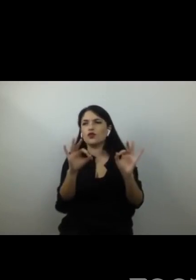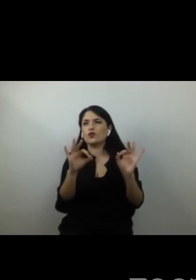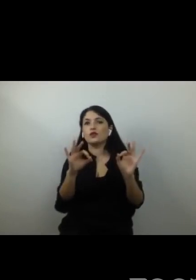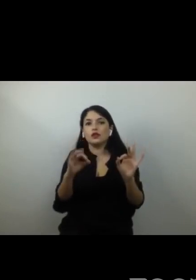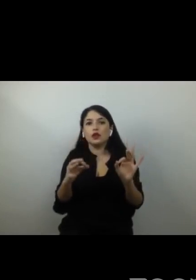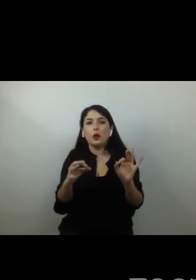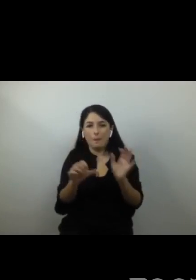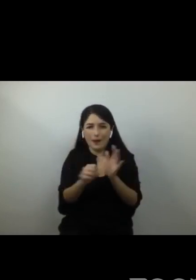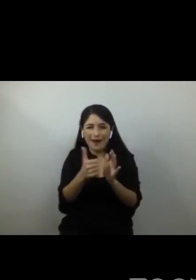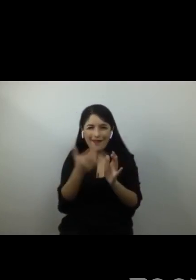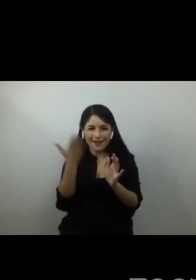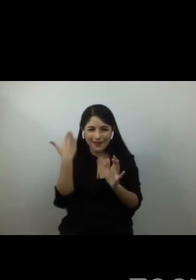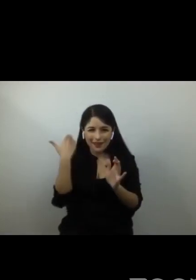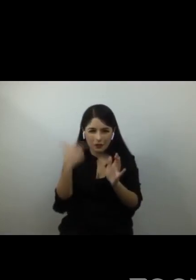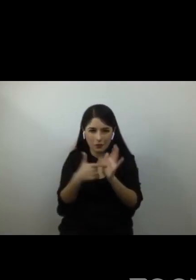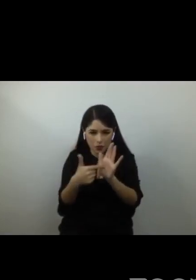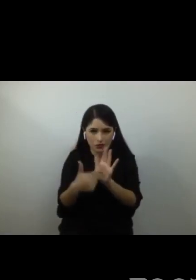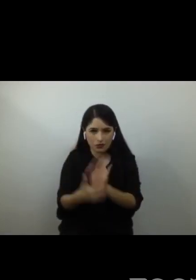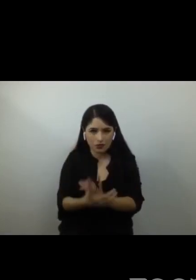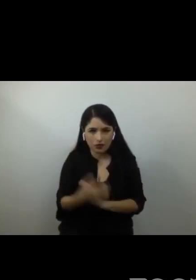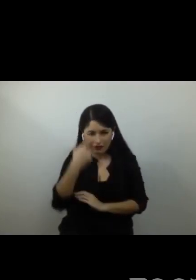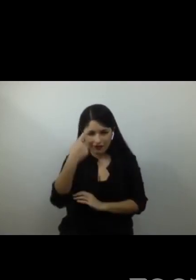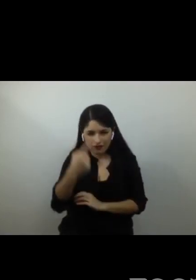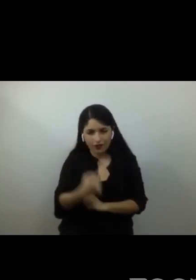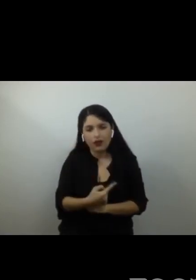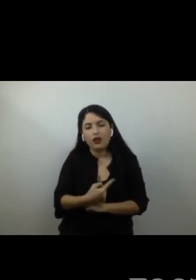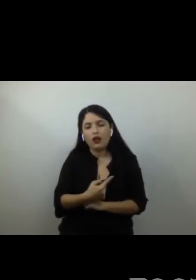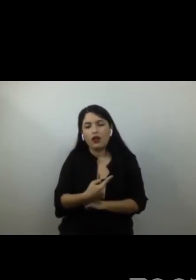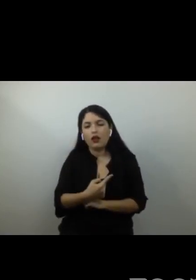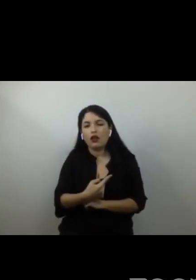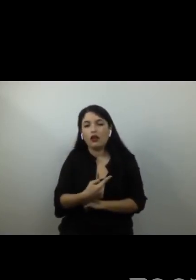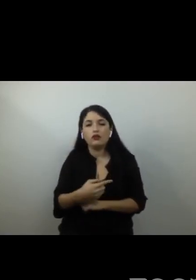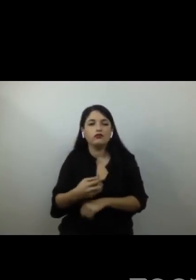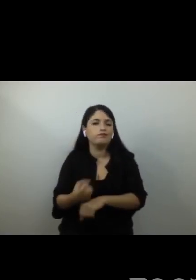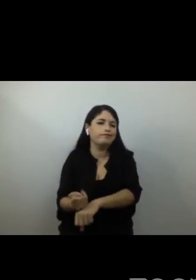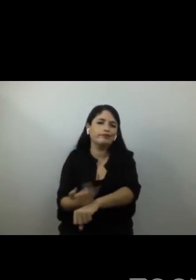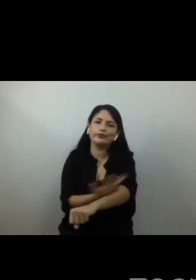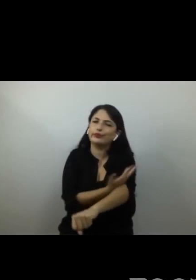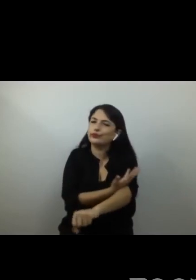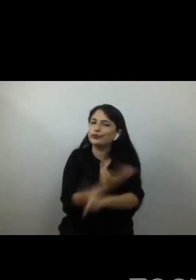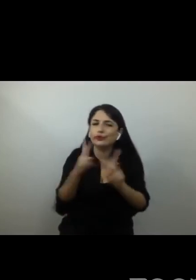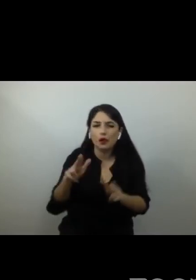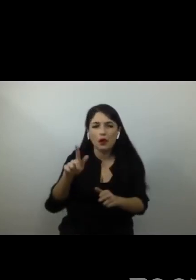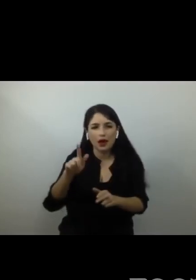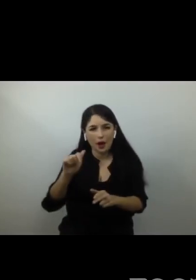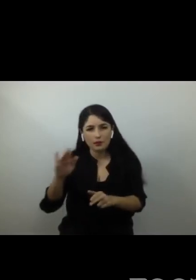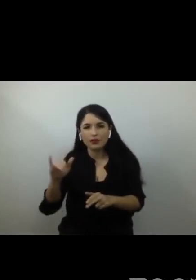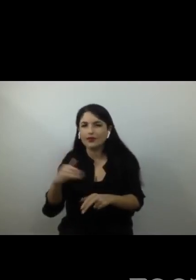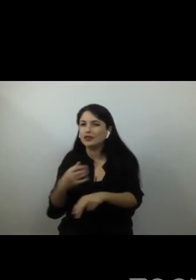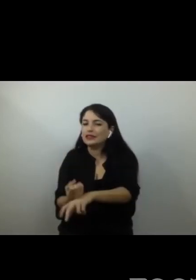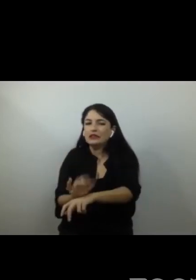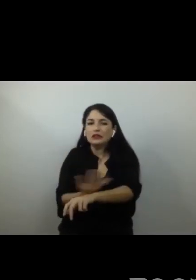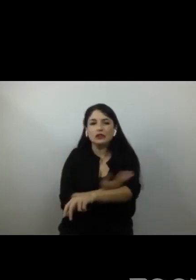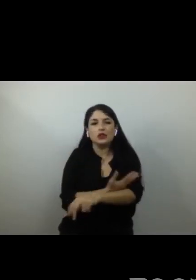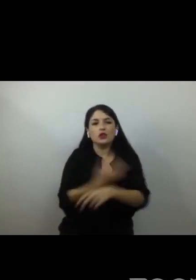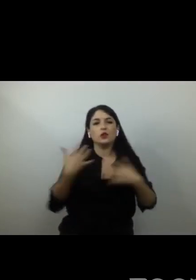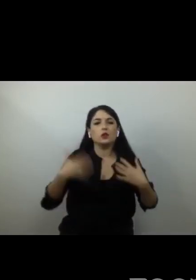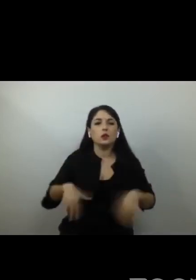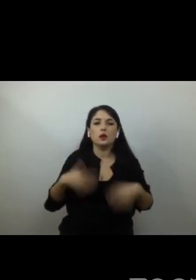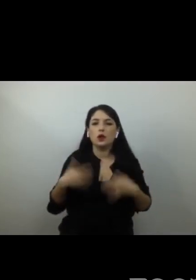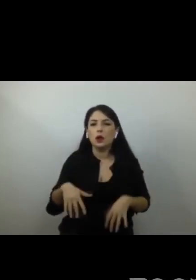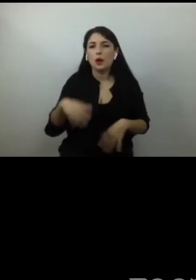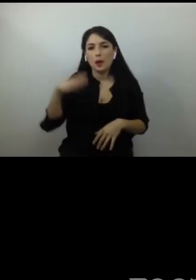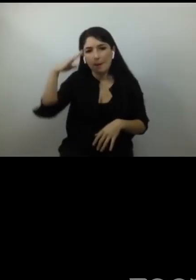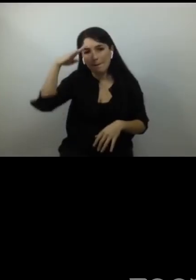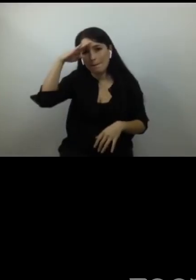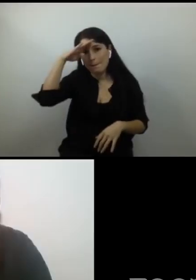vídeo inicial, e que se há algo que eu tenho que concordar de tudo que vi é que o presidente Jair Bolsonaro é